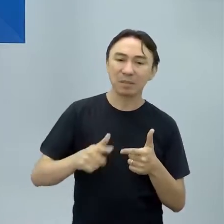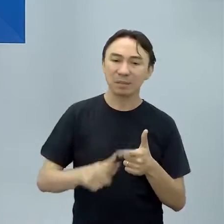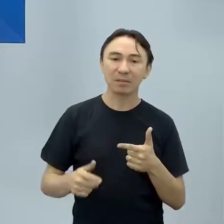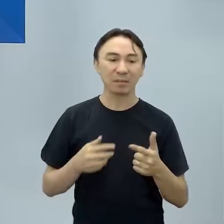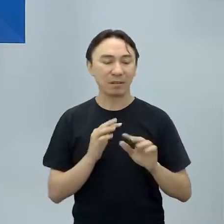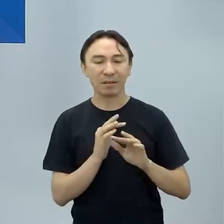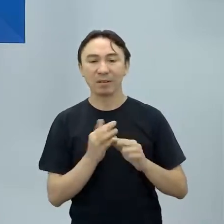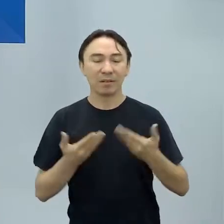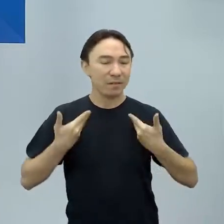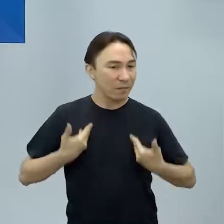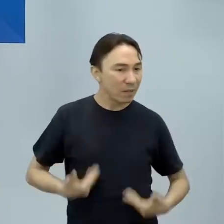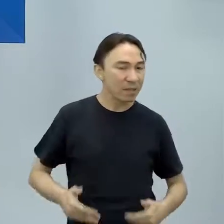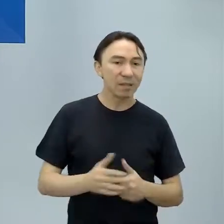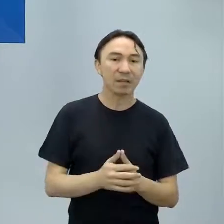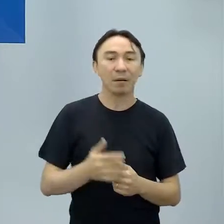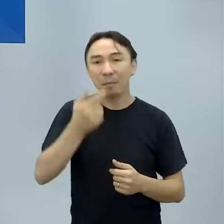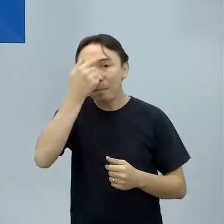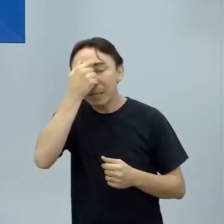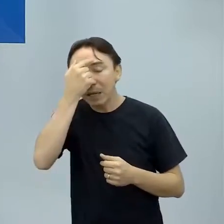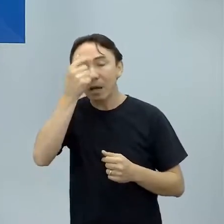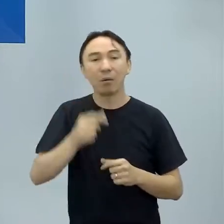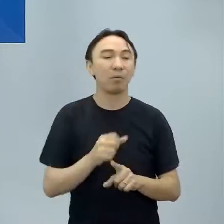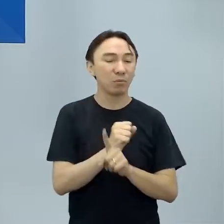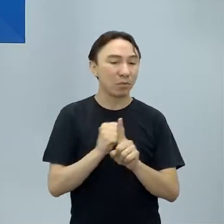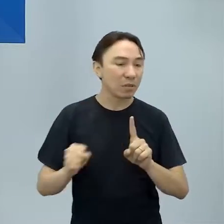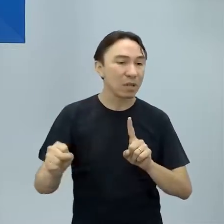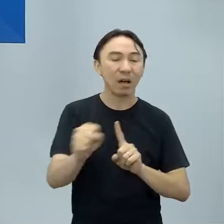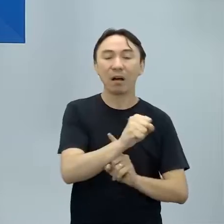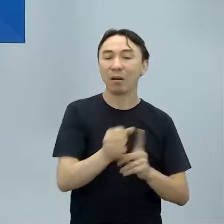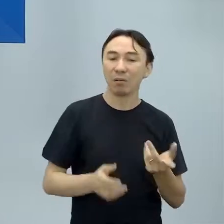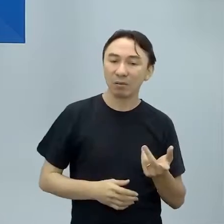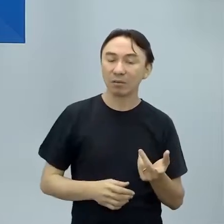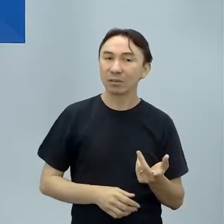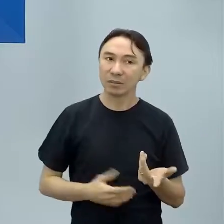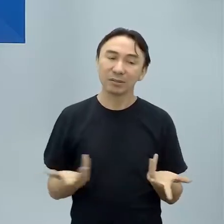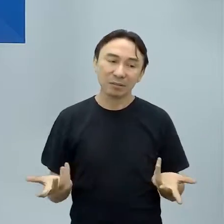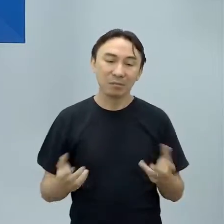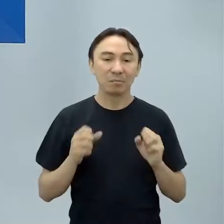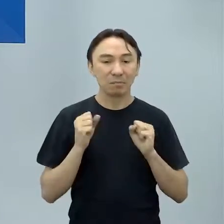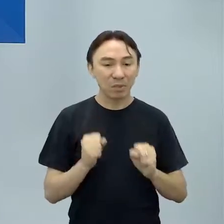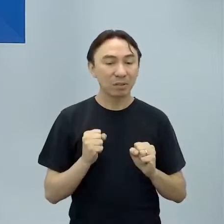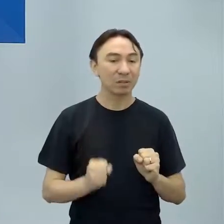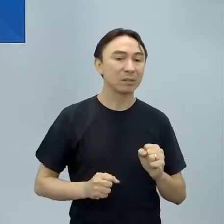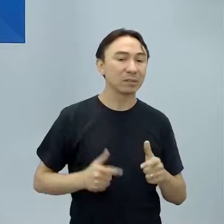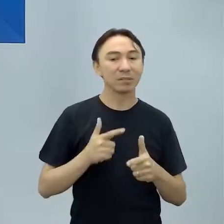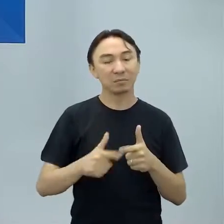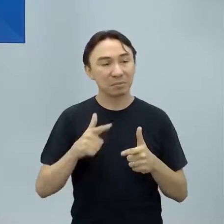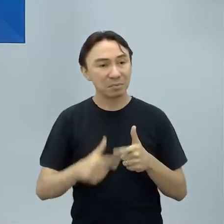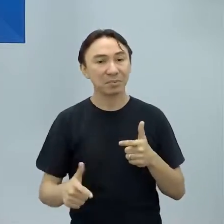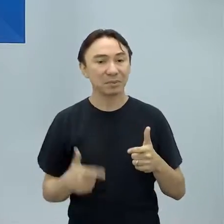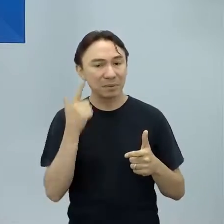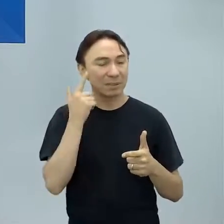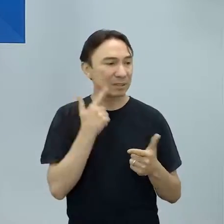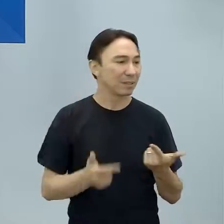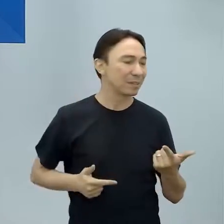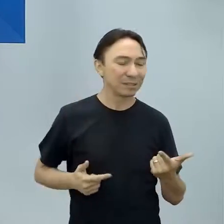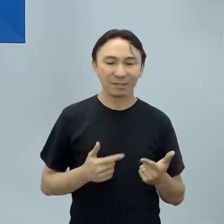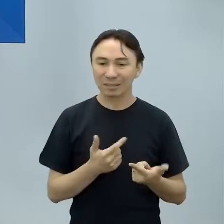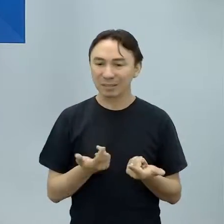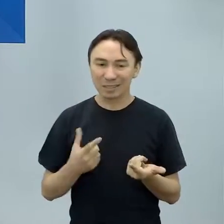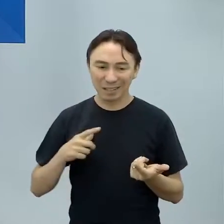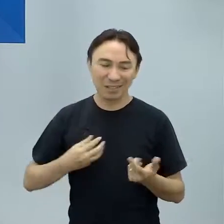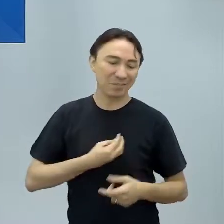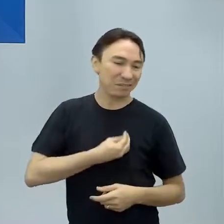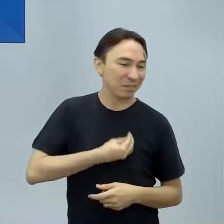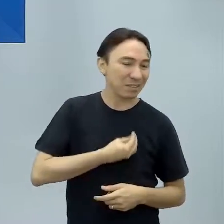mentais, sociais que interfiram temporariamente ou definitivamente no desenvolvimento, na independência ou na autonomia do